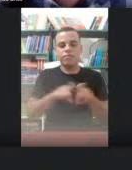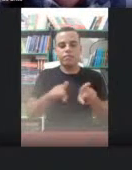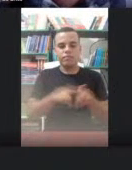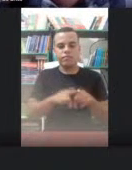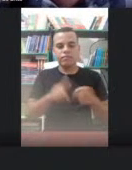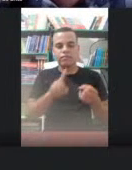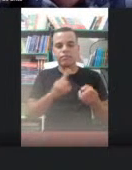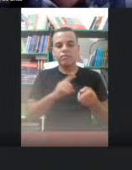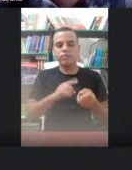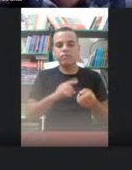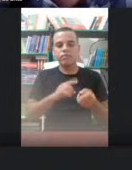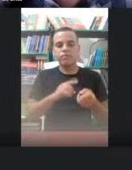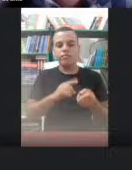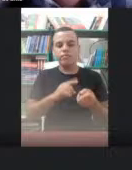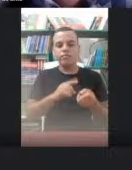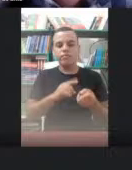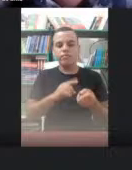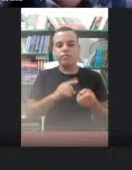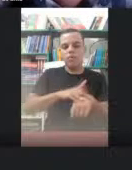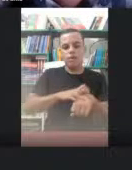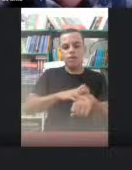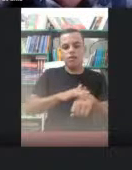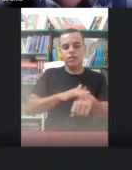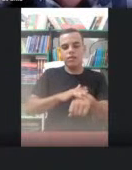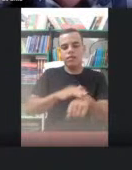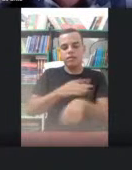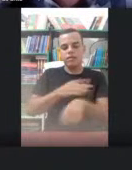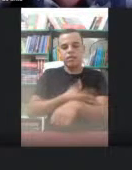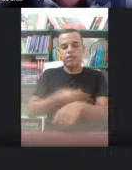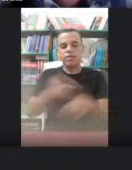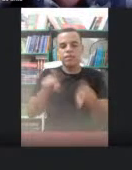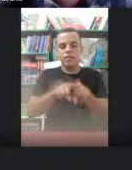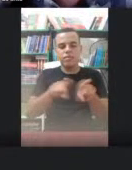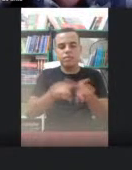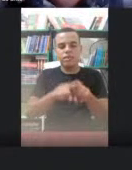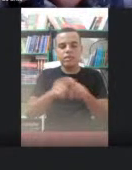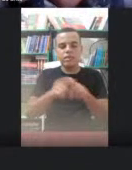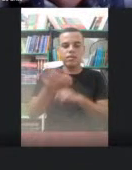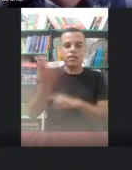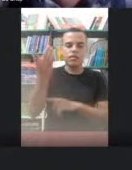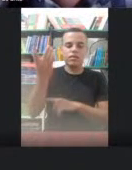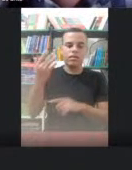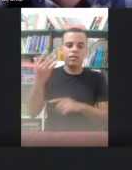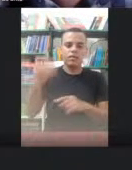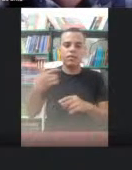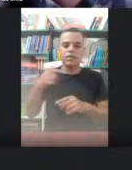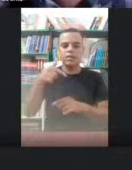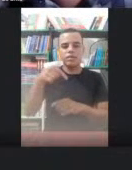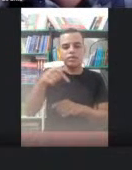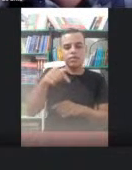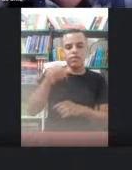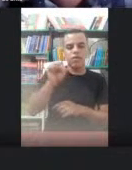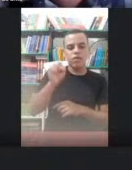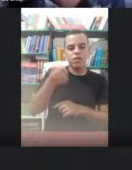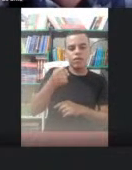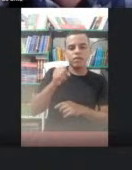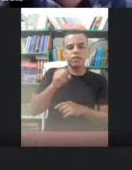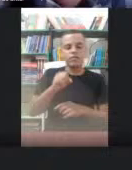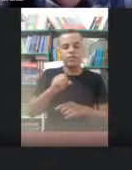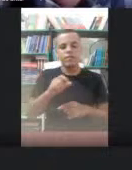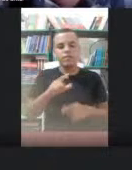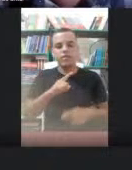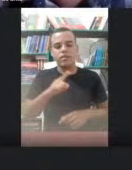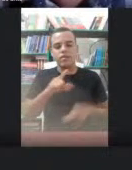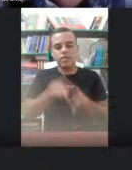aparelho metabólico, e lá a sétimo, oitavo lugar é onde a gente observa as